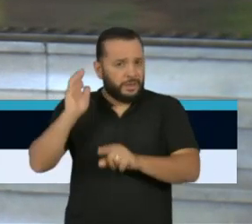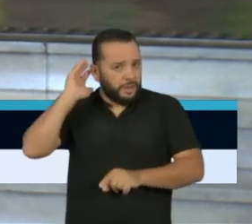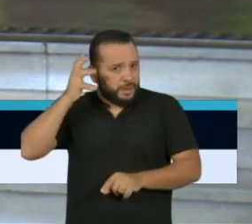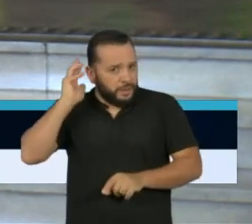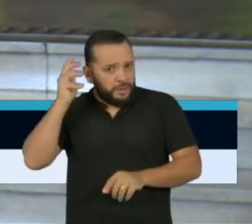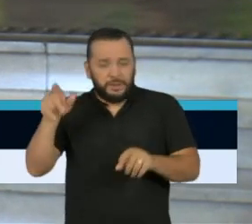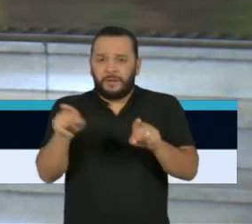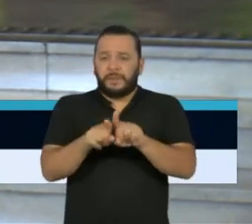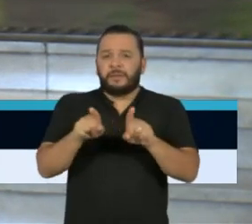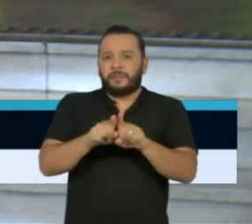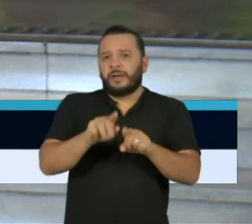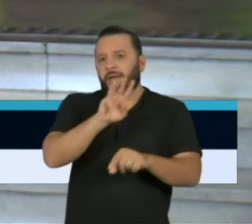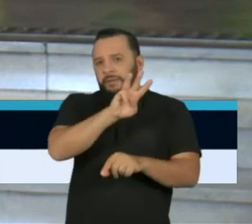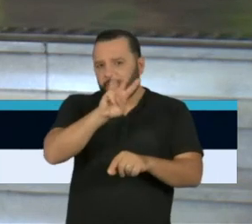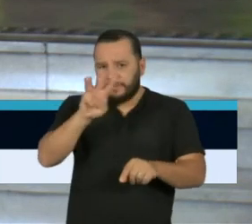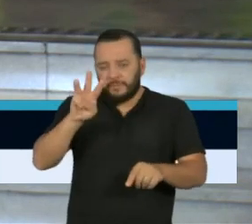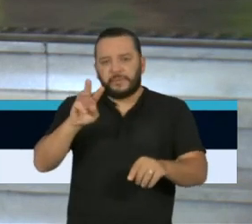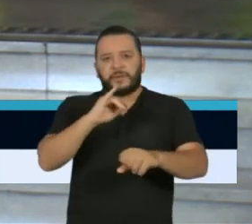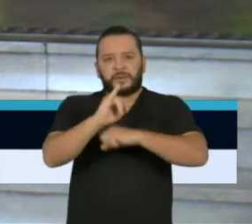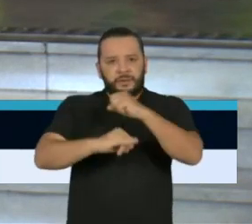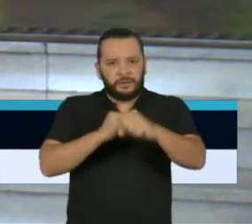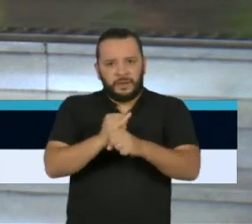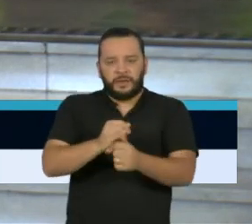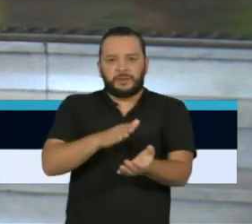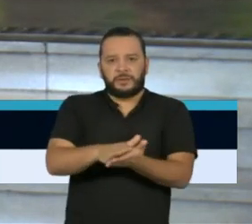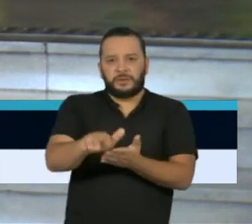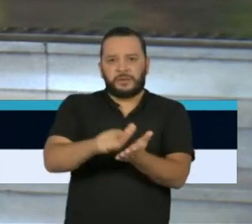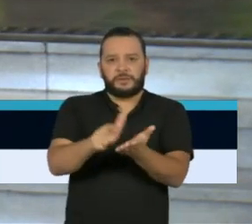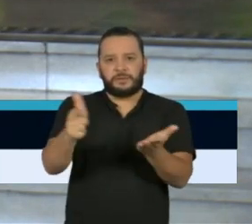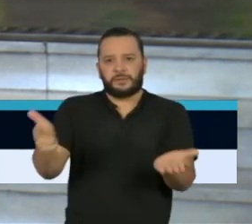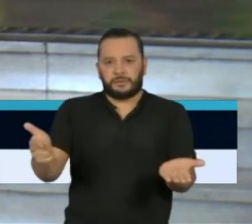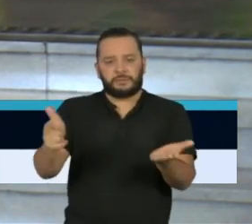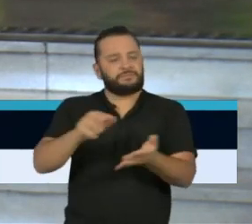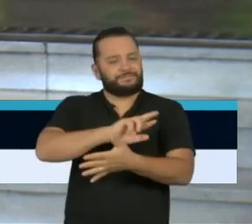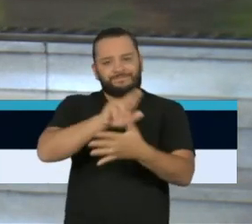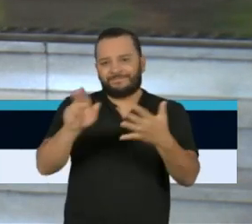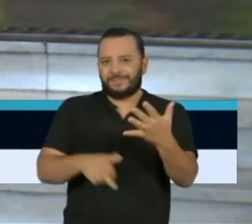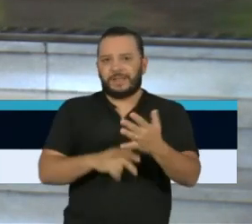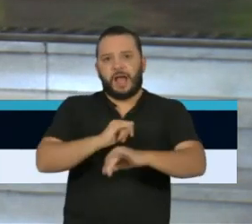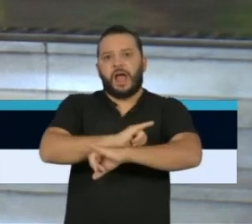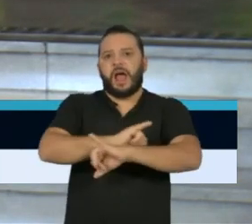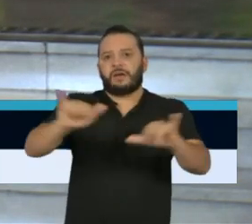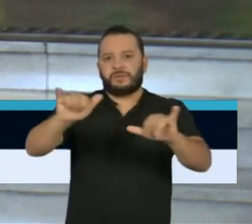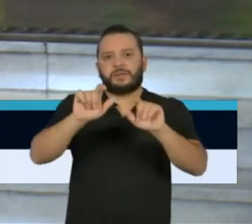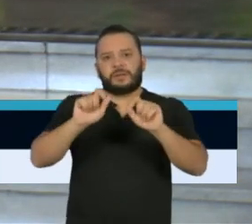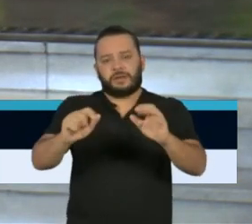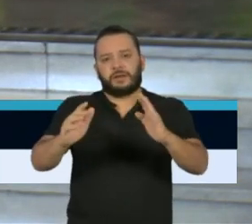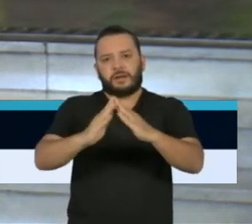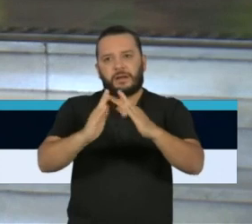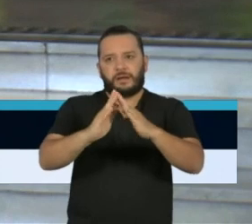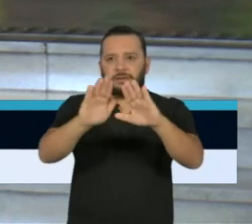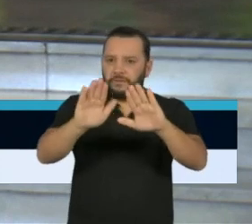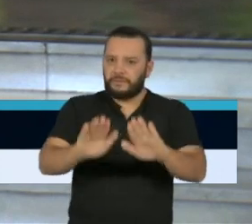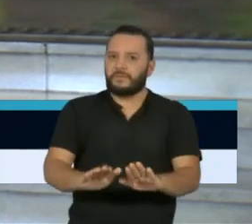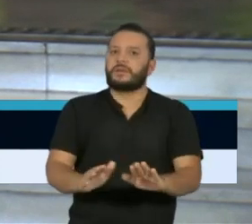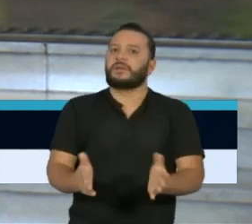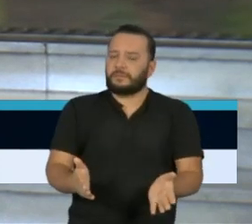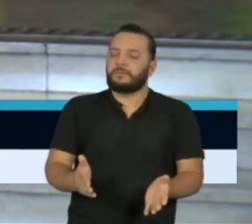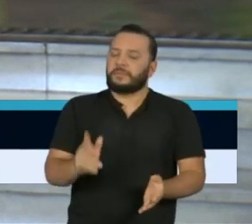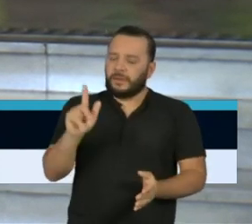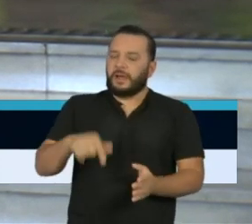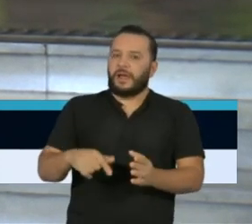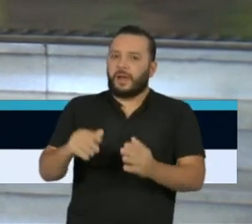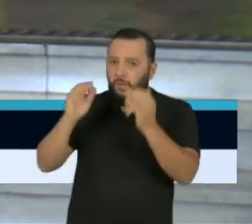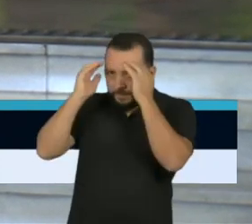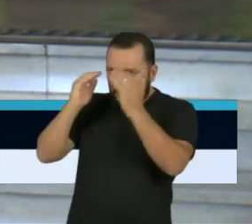e veículos de mídia impressa e as páginas eletrônicas, que têm recomendado a orientação da Organização